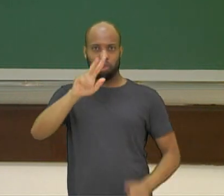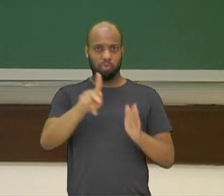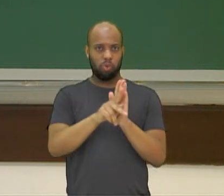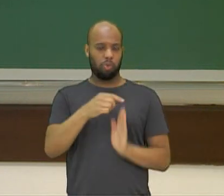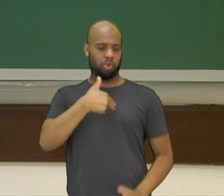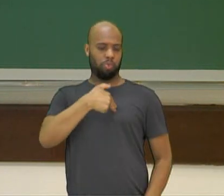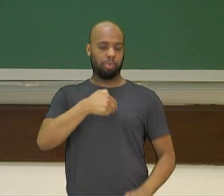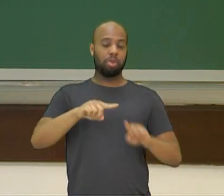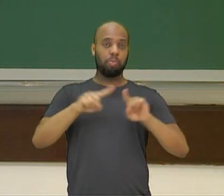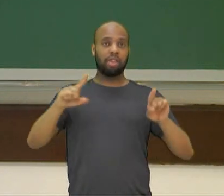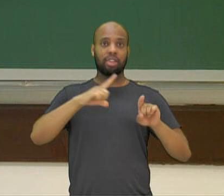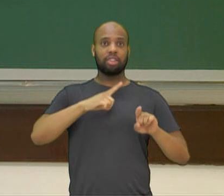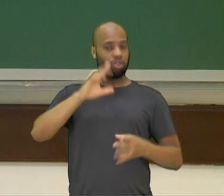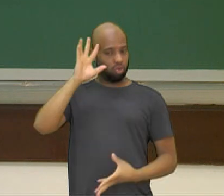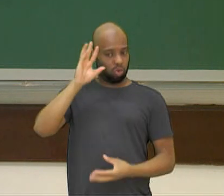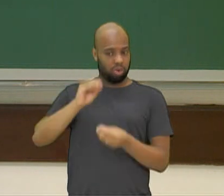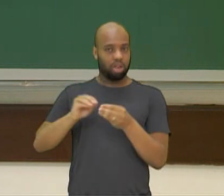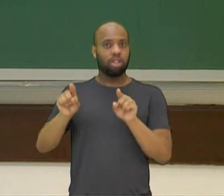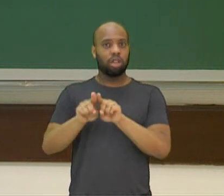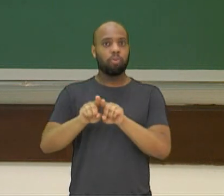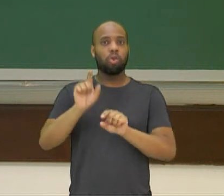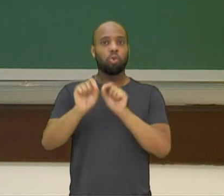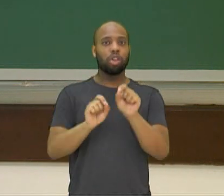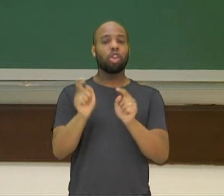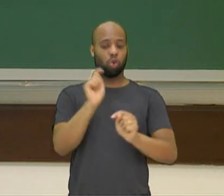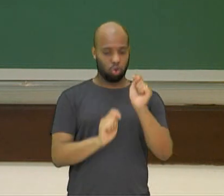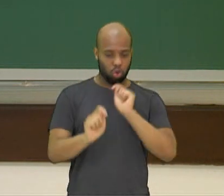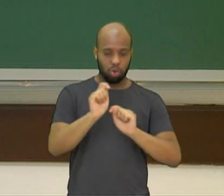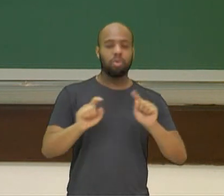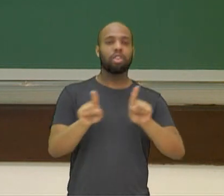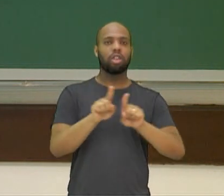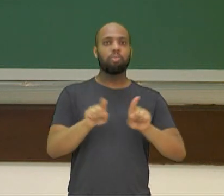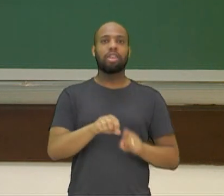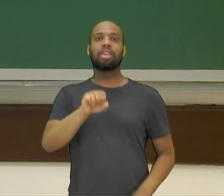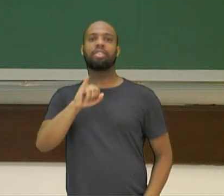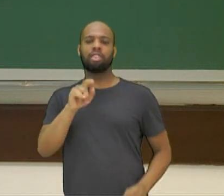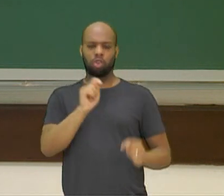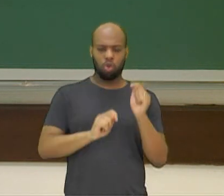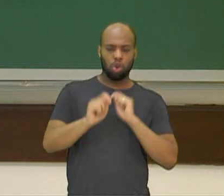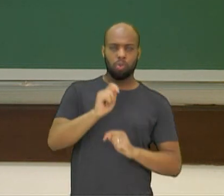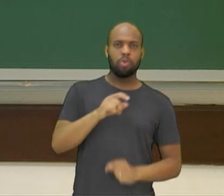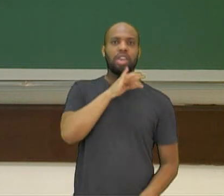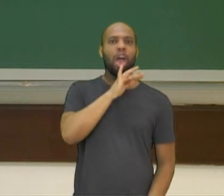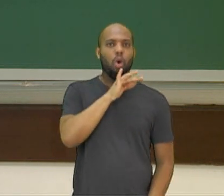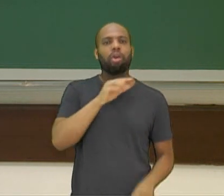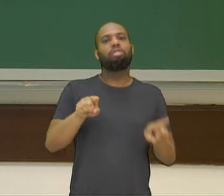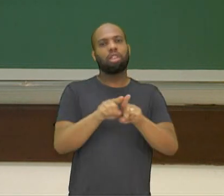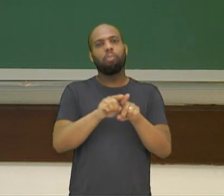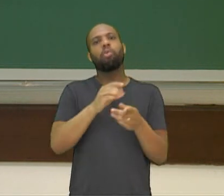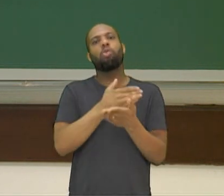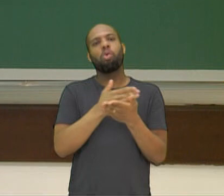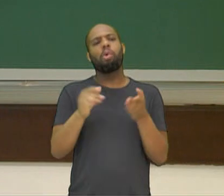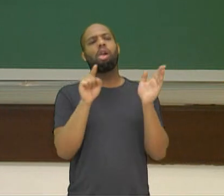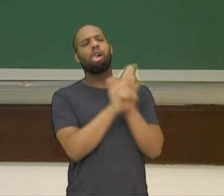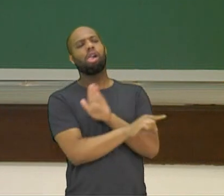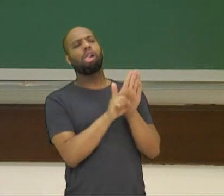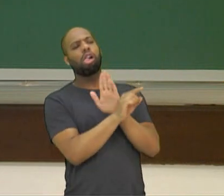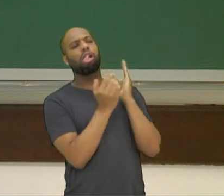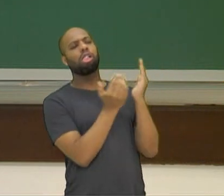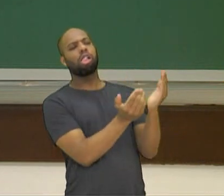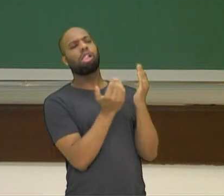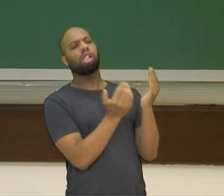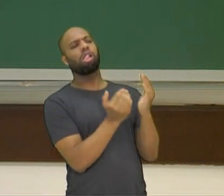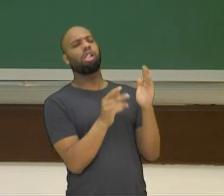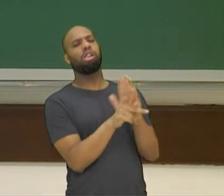tem que levar em consideração também as questões econômicas, Se a economia não vai bem, é claro que começam também a questionar,